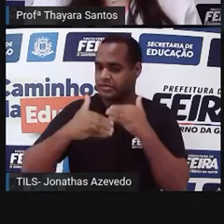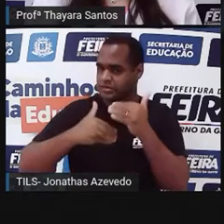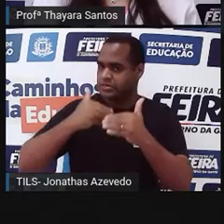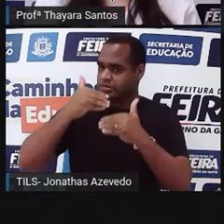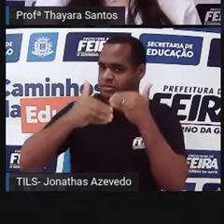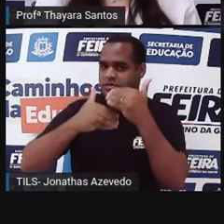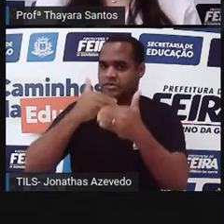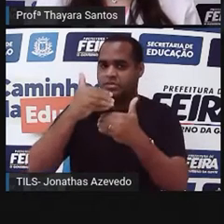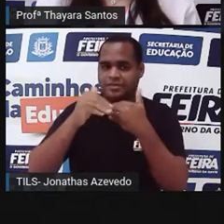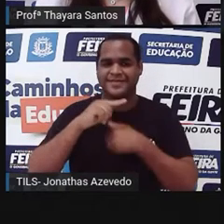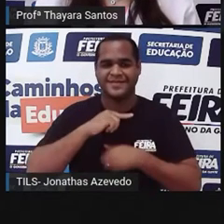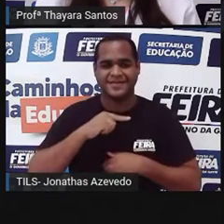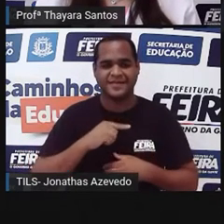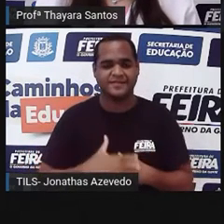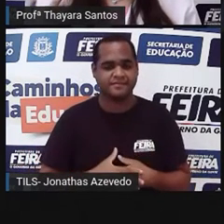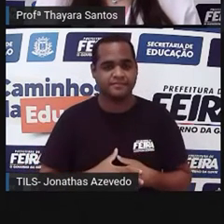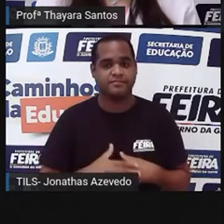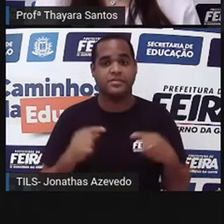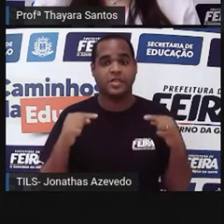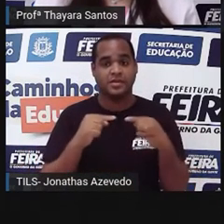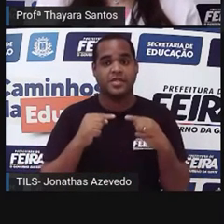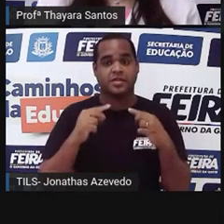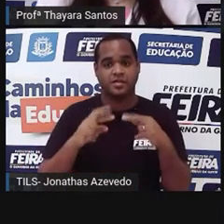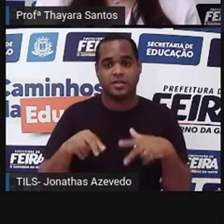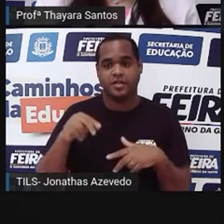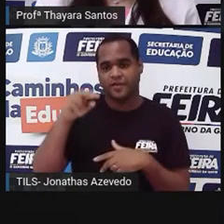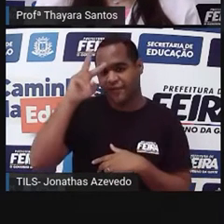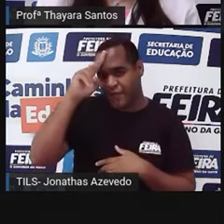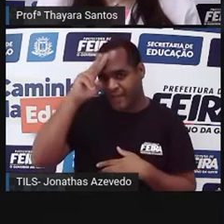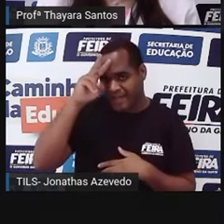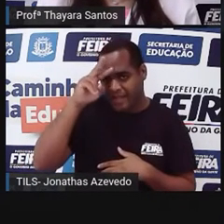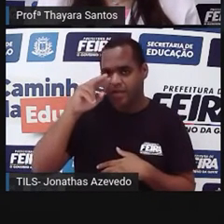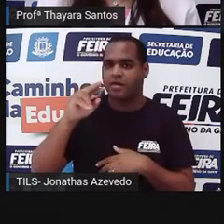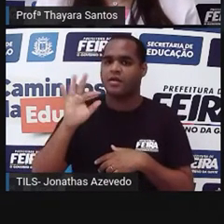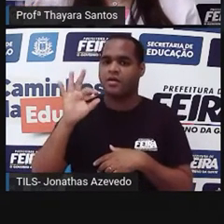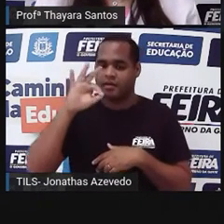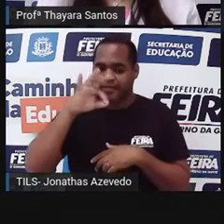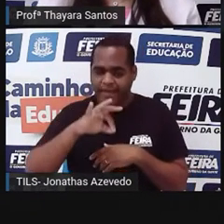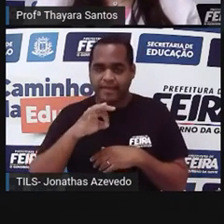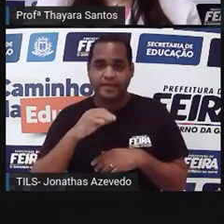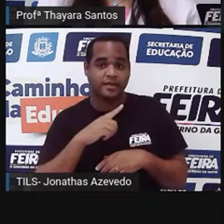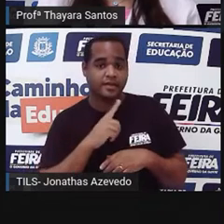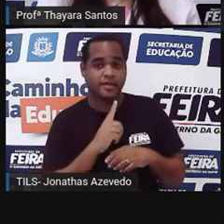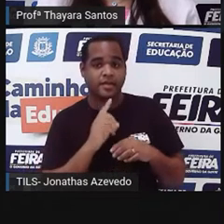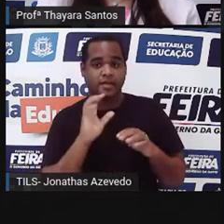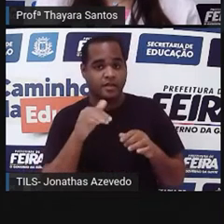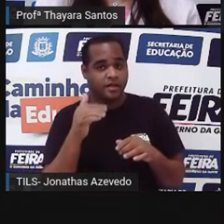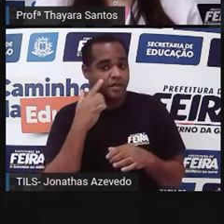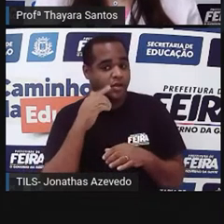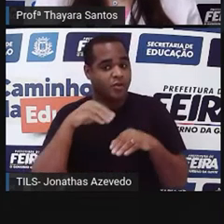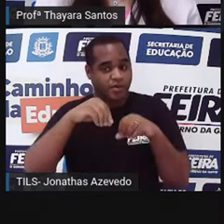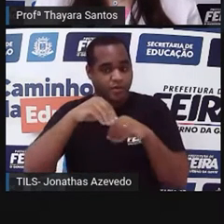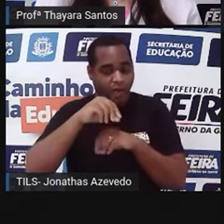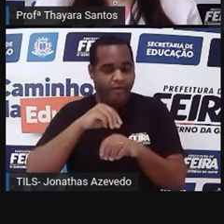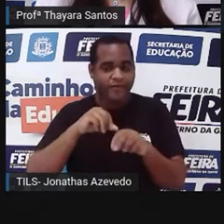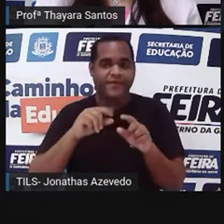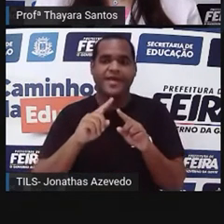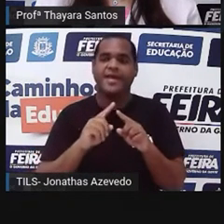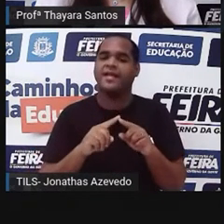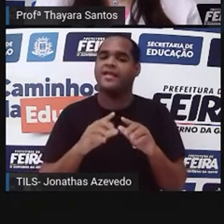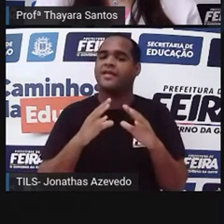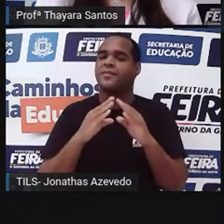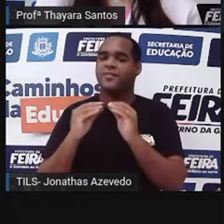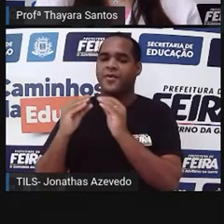ecossistêmico que é realizado pelos fungos e pelas bactérias que estão ali no organismo ou então que estão no próprio solo. Elas